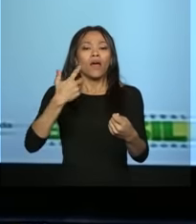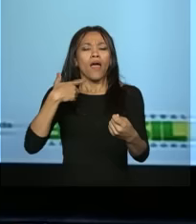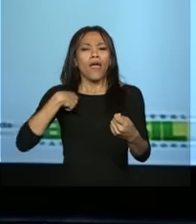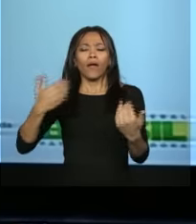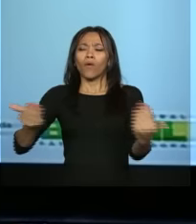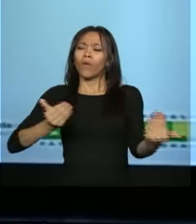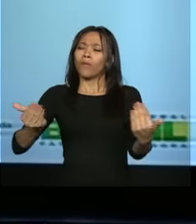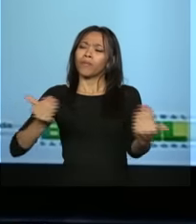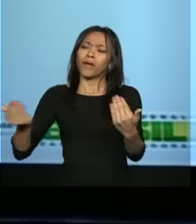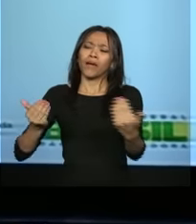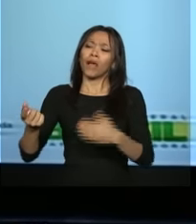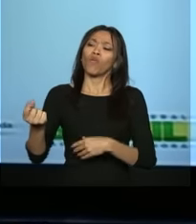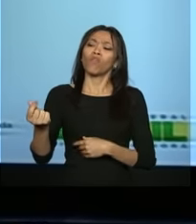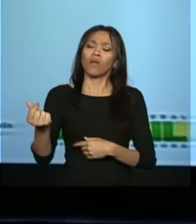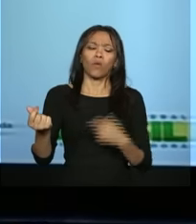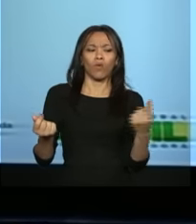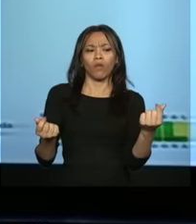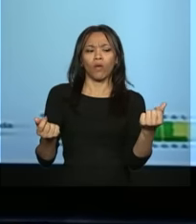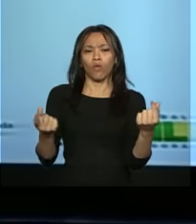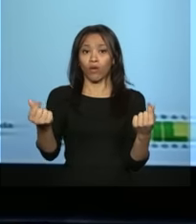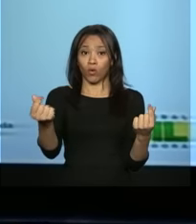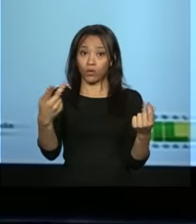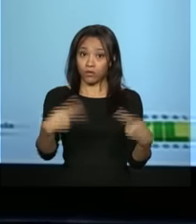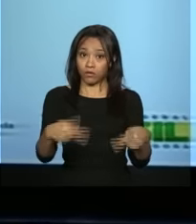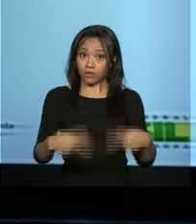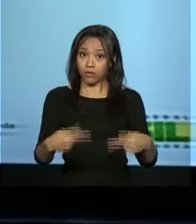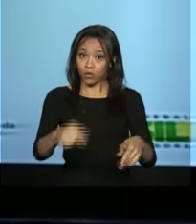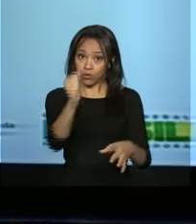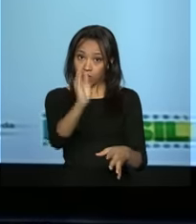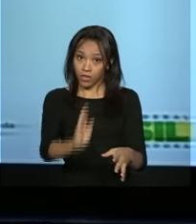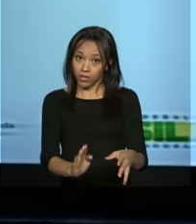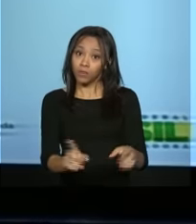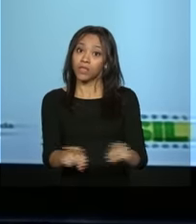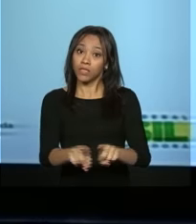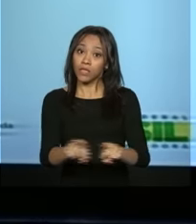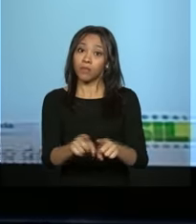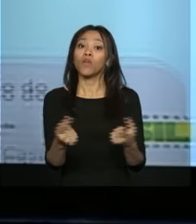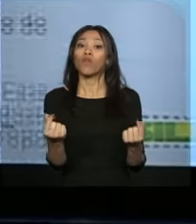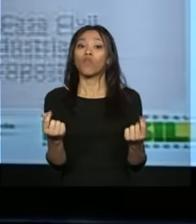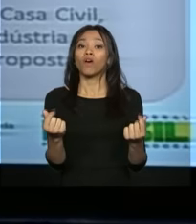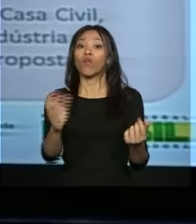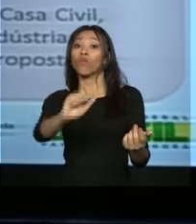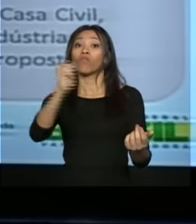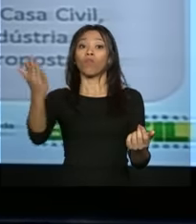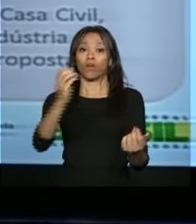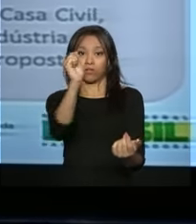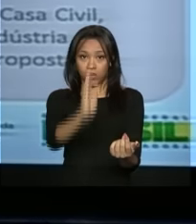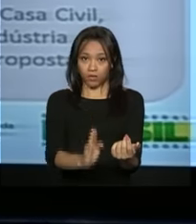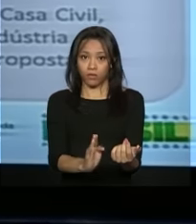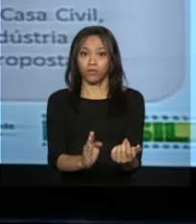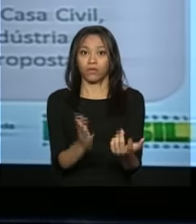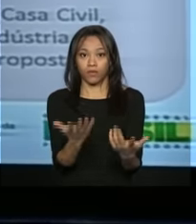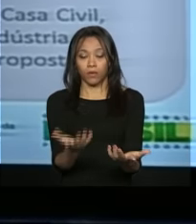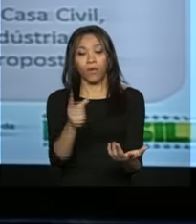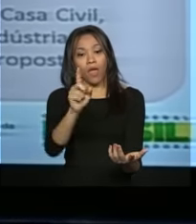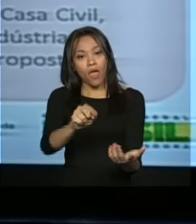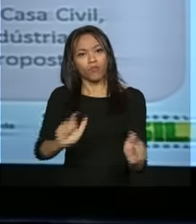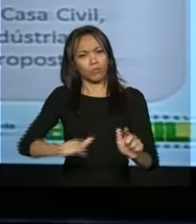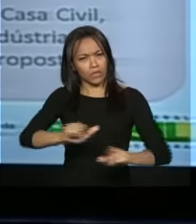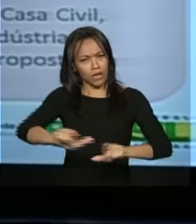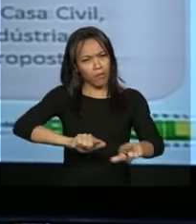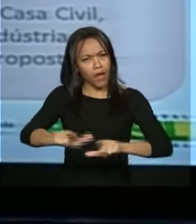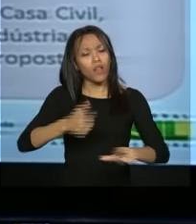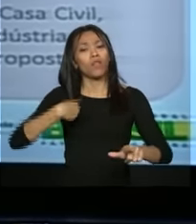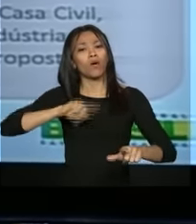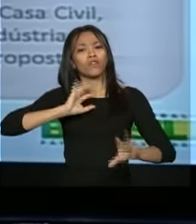dos preços praticados no mercado nacional aos valores praticados no mercado internacional então a ação é nós vamos elaborar